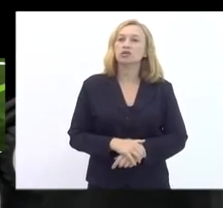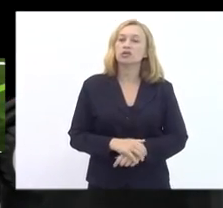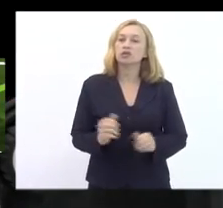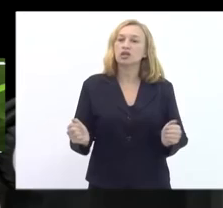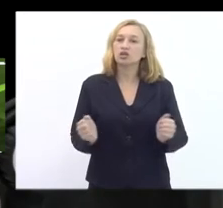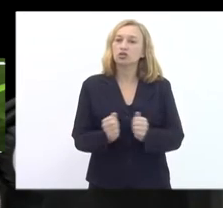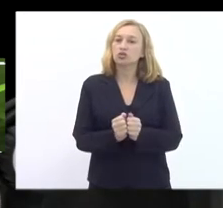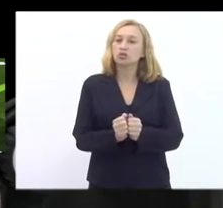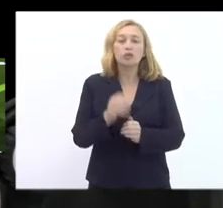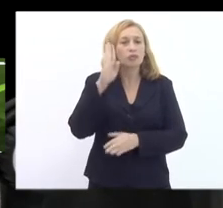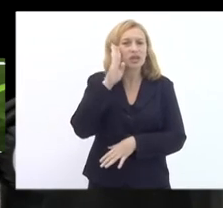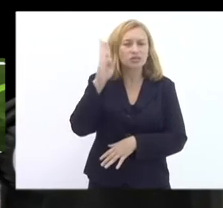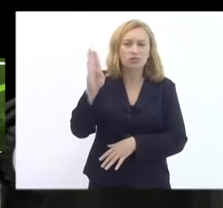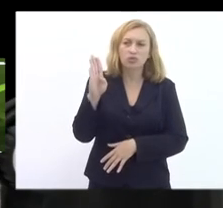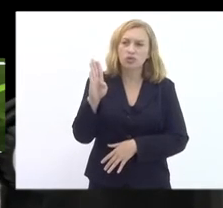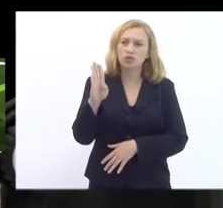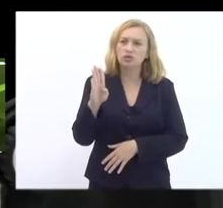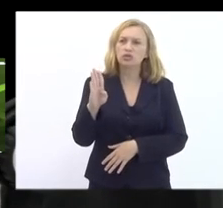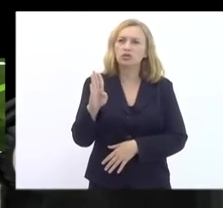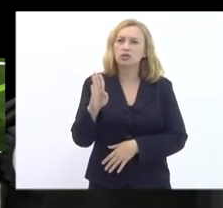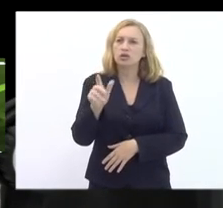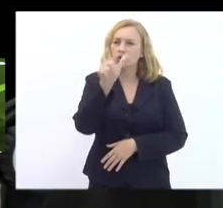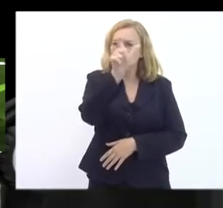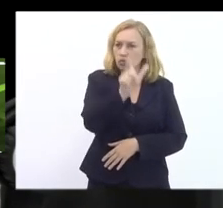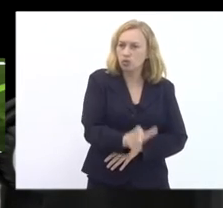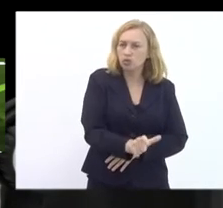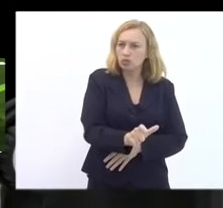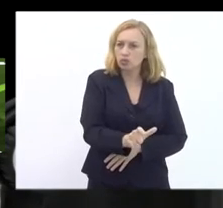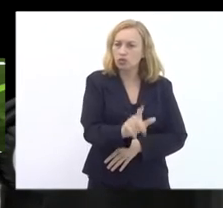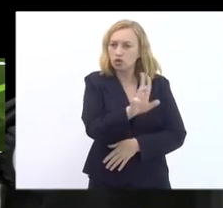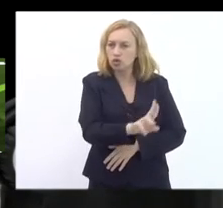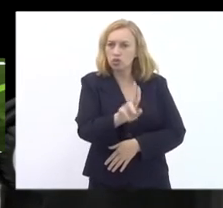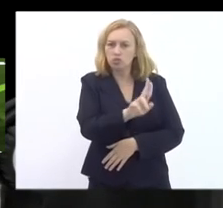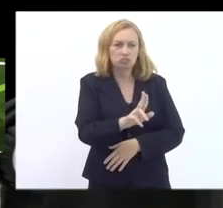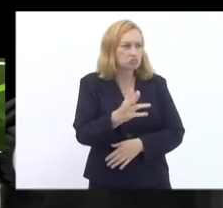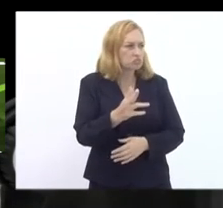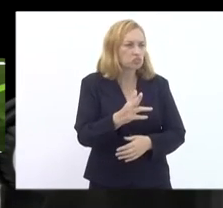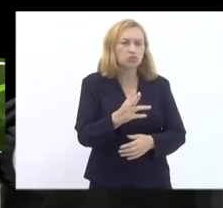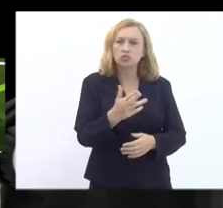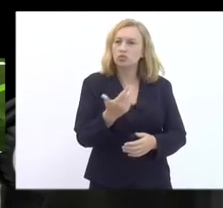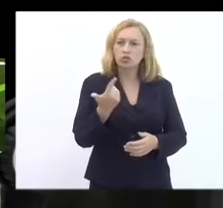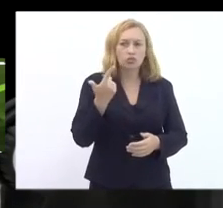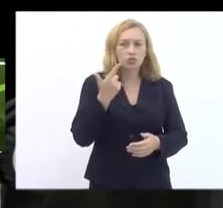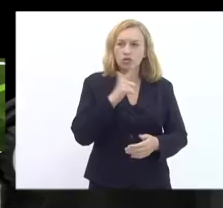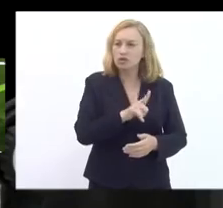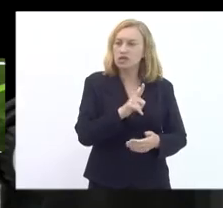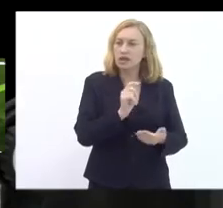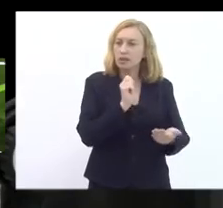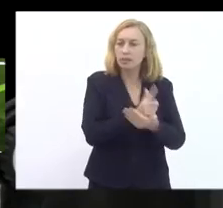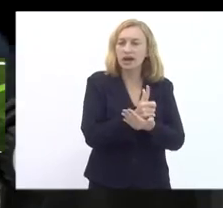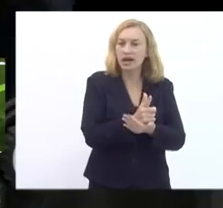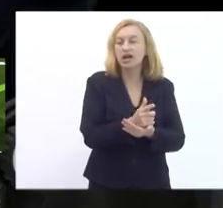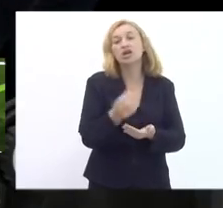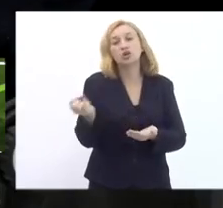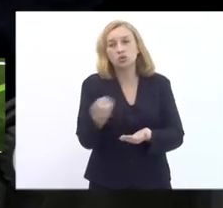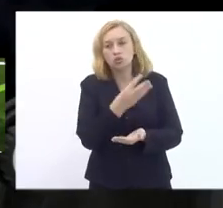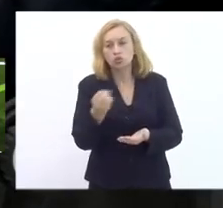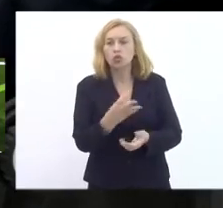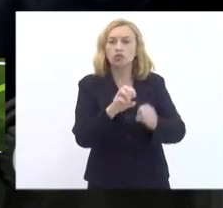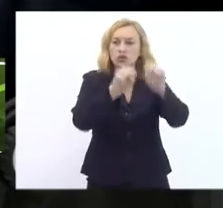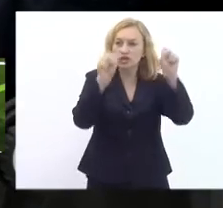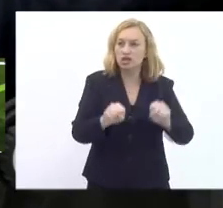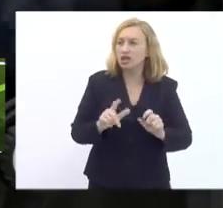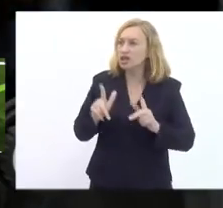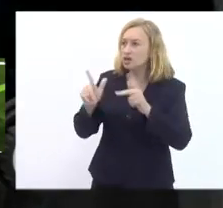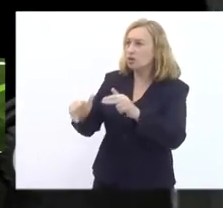isso. Fundamentalmente, o passageiro não aguenta pagar isso. Tem que haver novos sistemas. Da mesma forma que ninguém paga